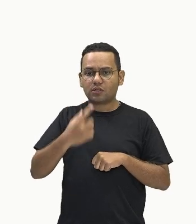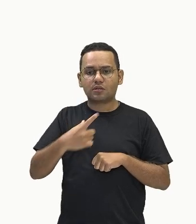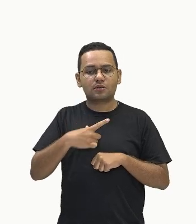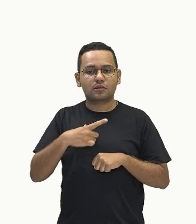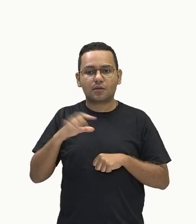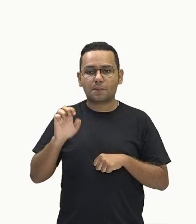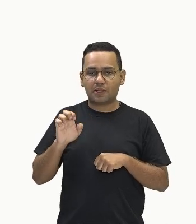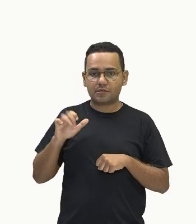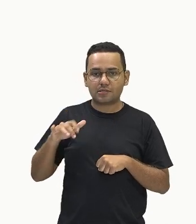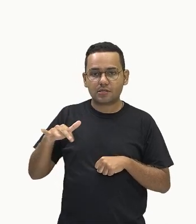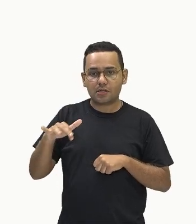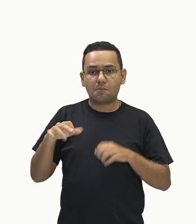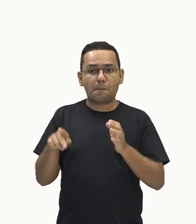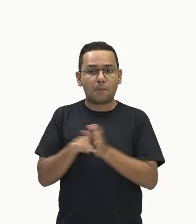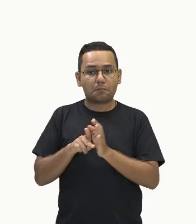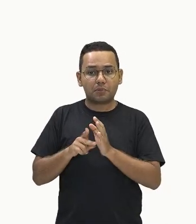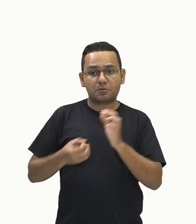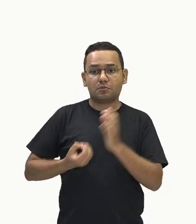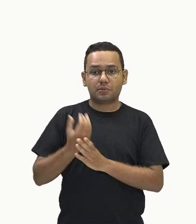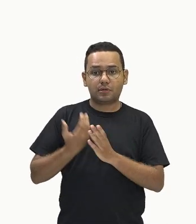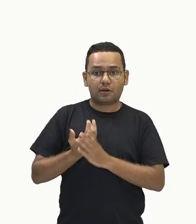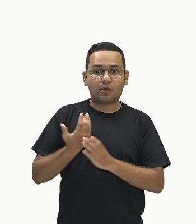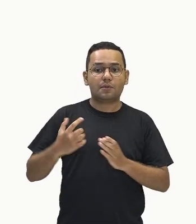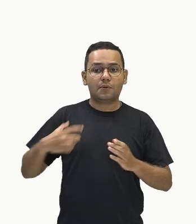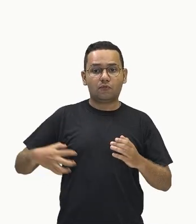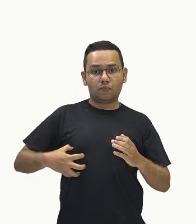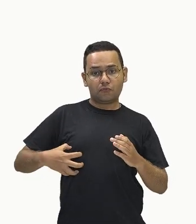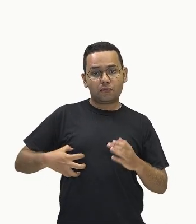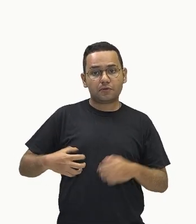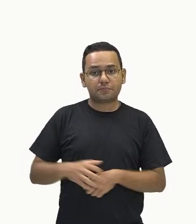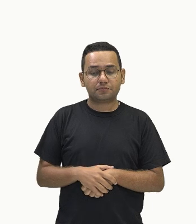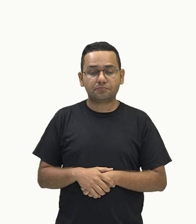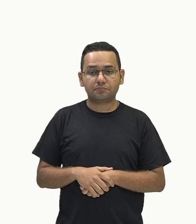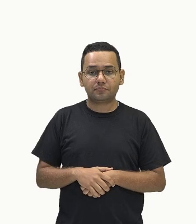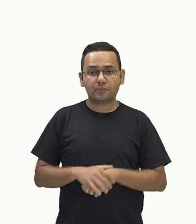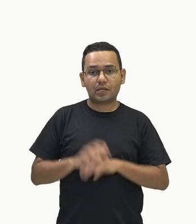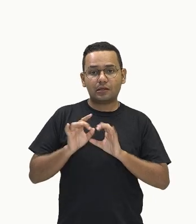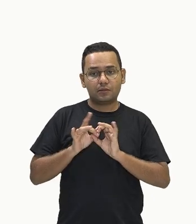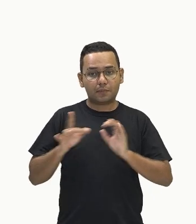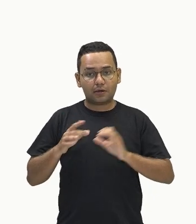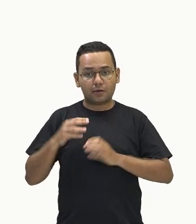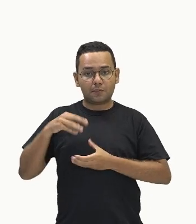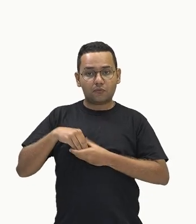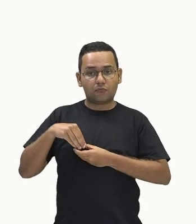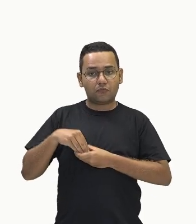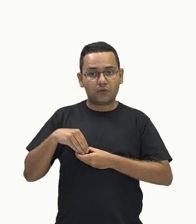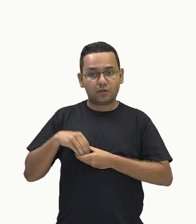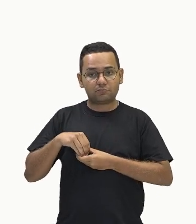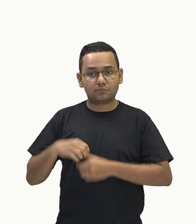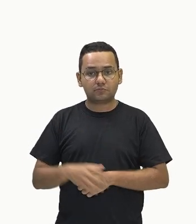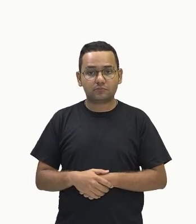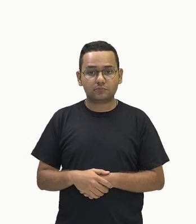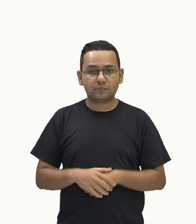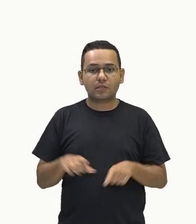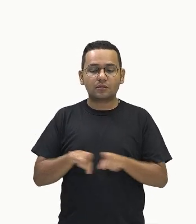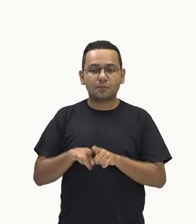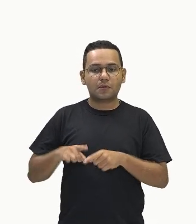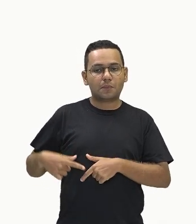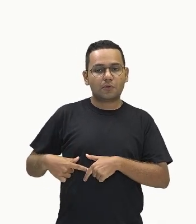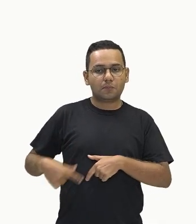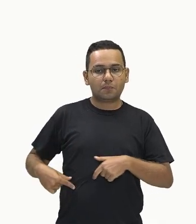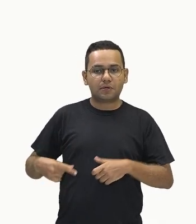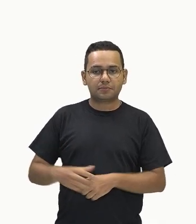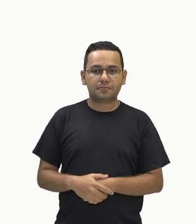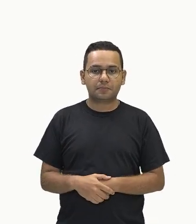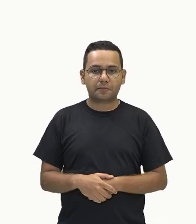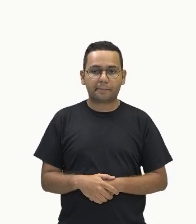enzimas produzidas pelo seu fígado, liberado pela vesícula biliar e também produzido